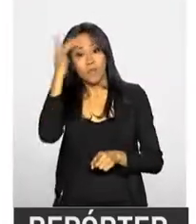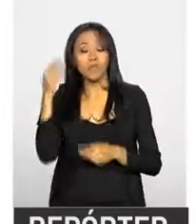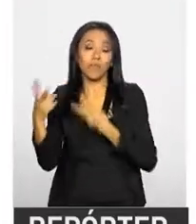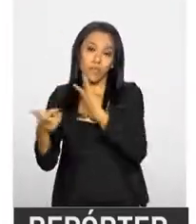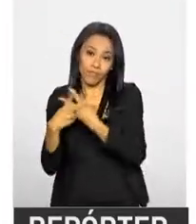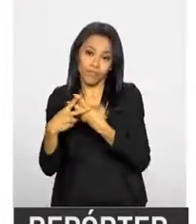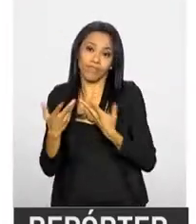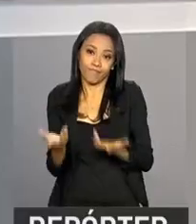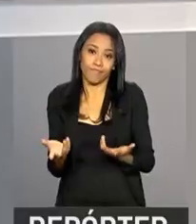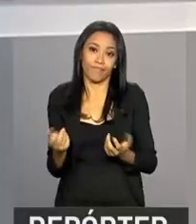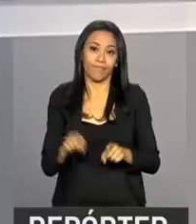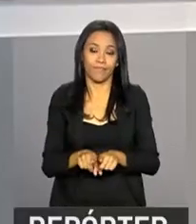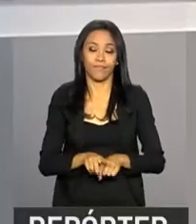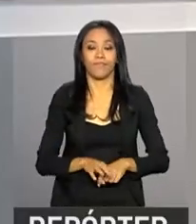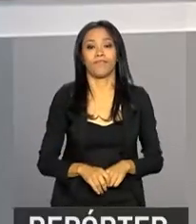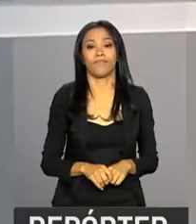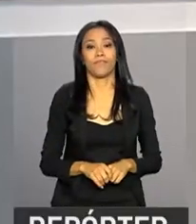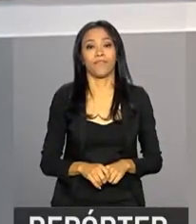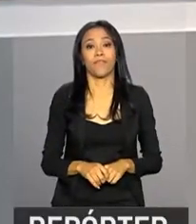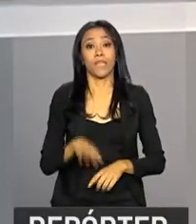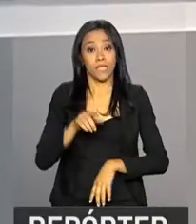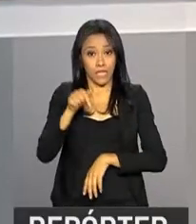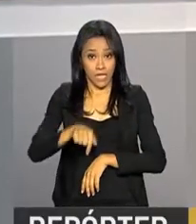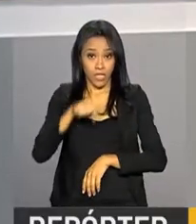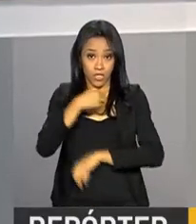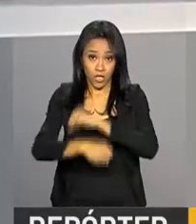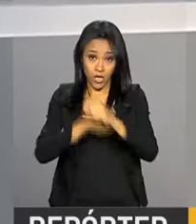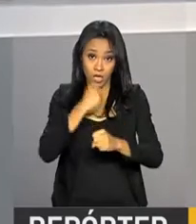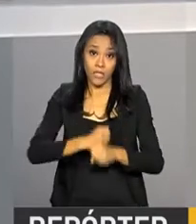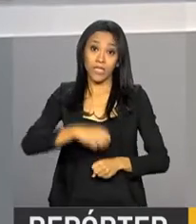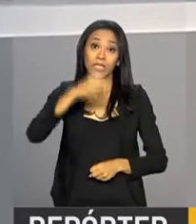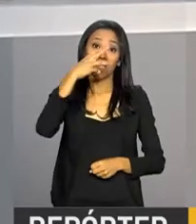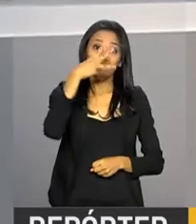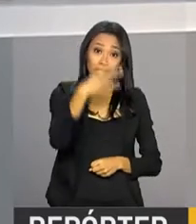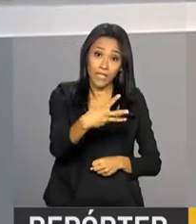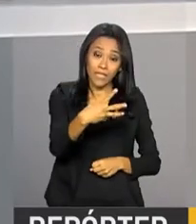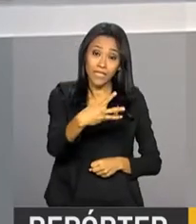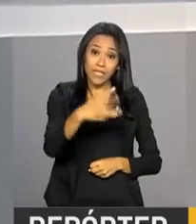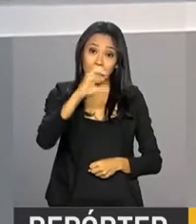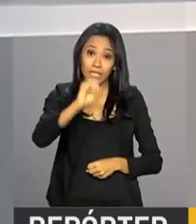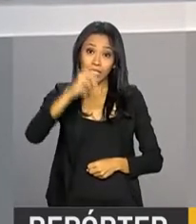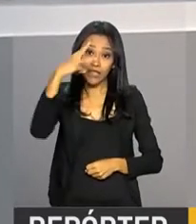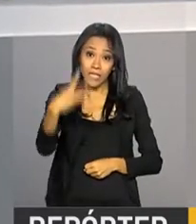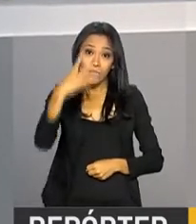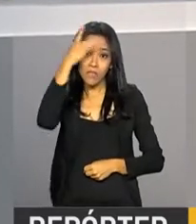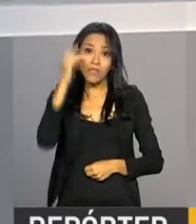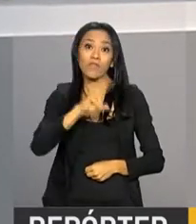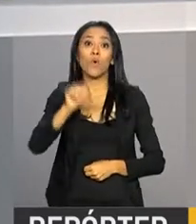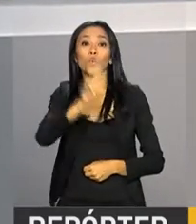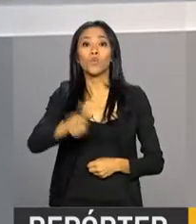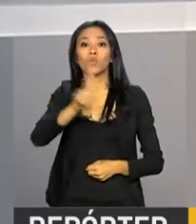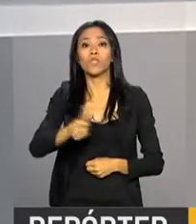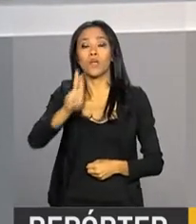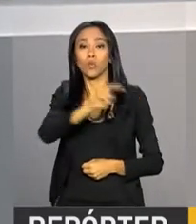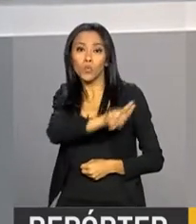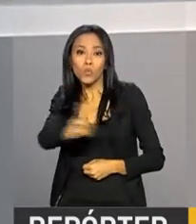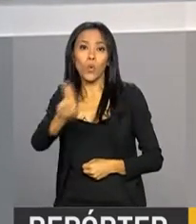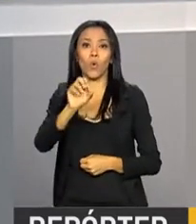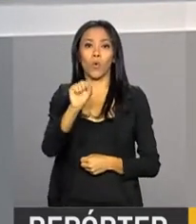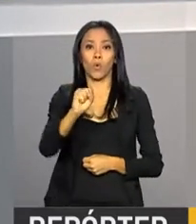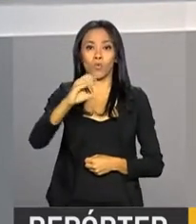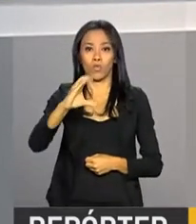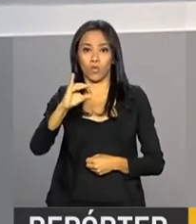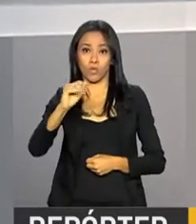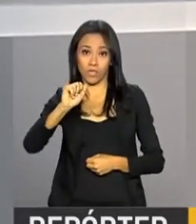restrita e neste ano 303 pessoas vão usar o nome social para realizar as provas do enem a